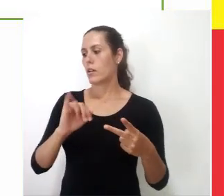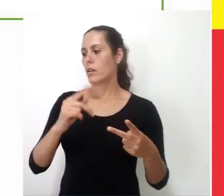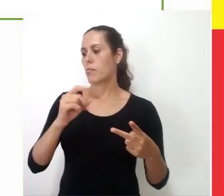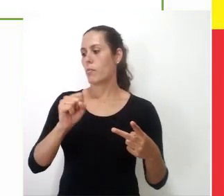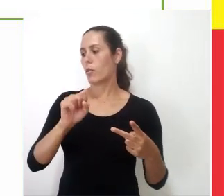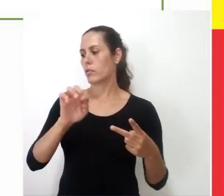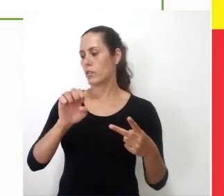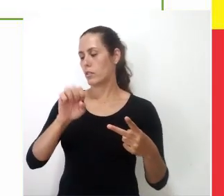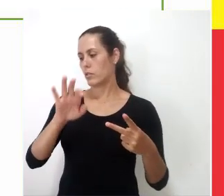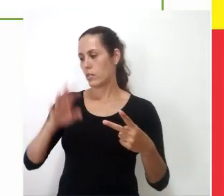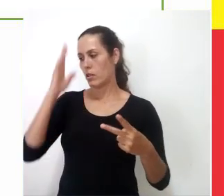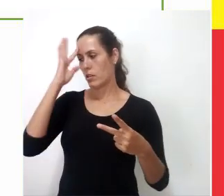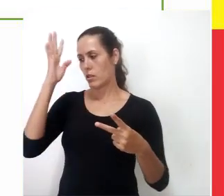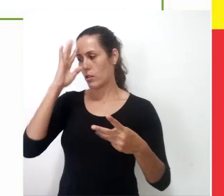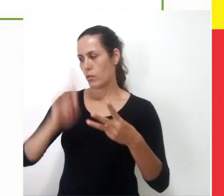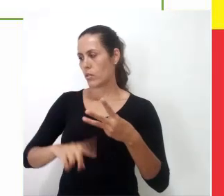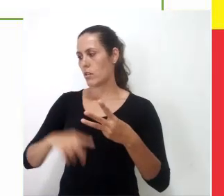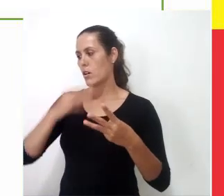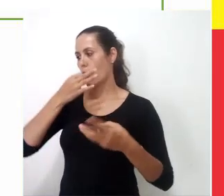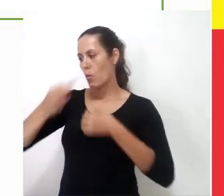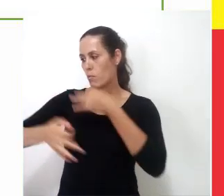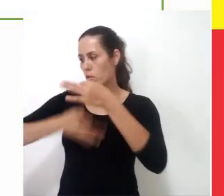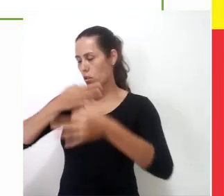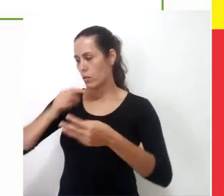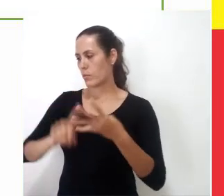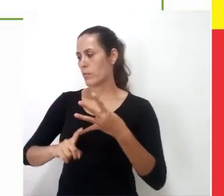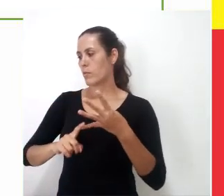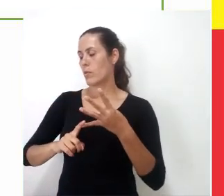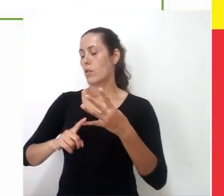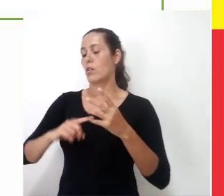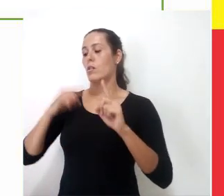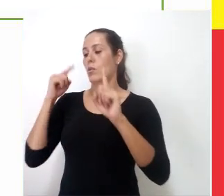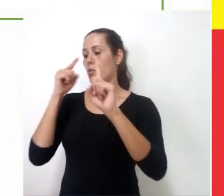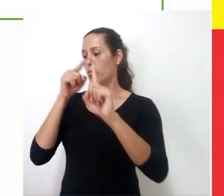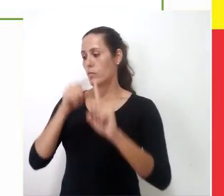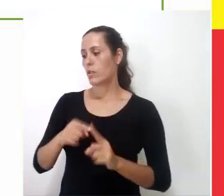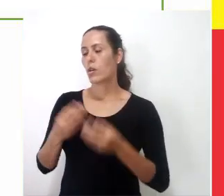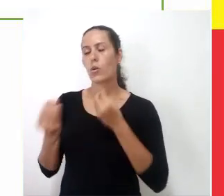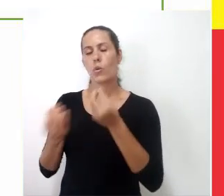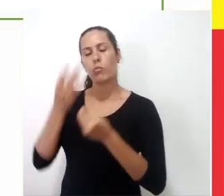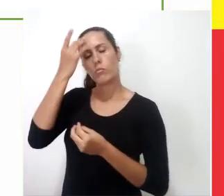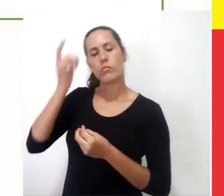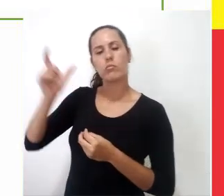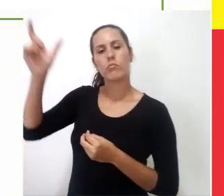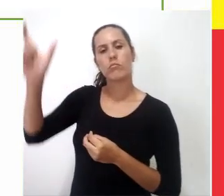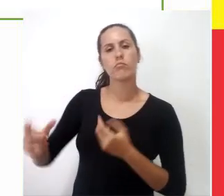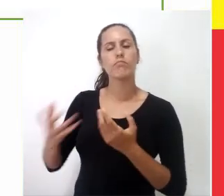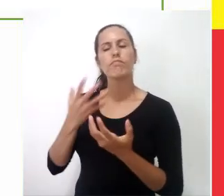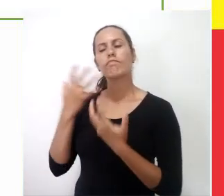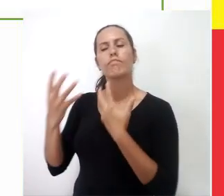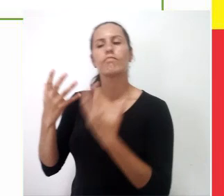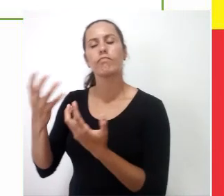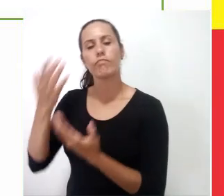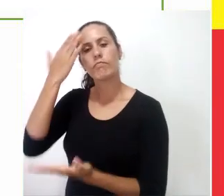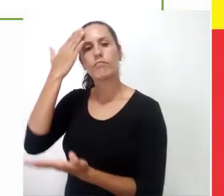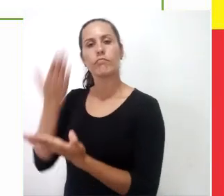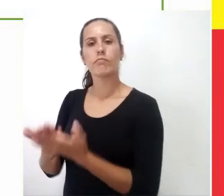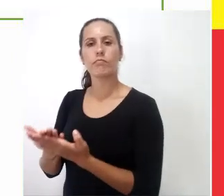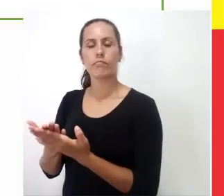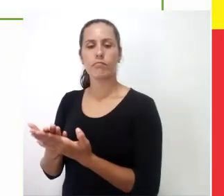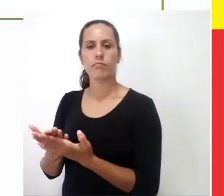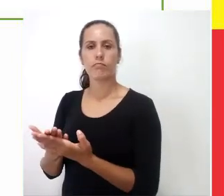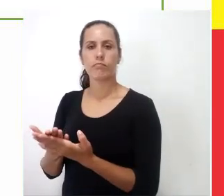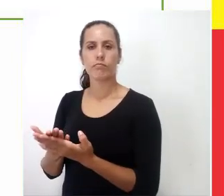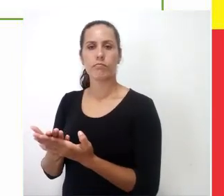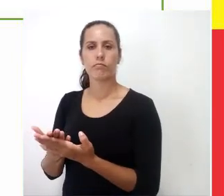ideia, hipótese, teoria, opinião, objetivo de convencer o leitor para que acredite nela.